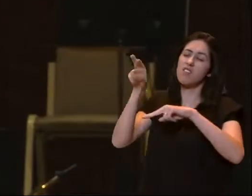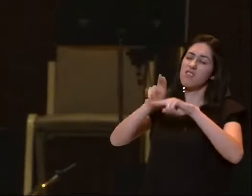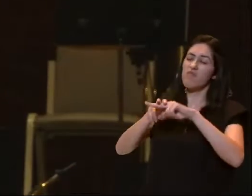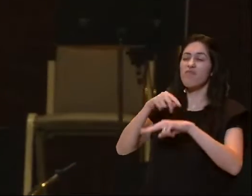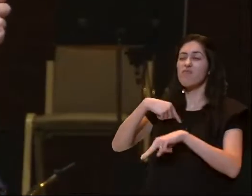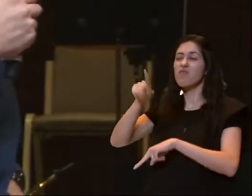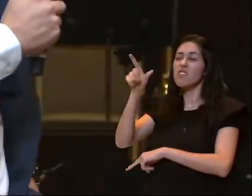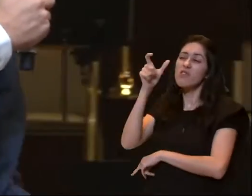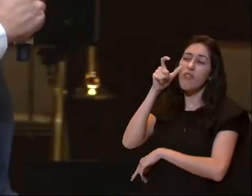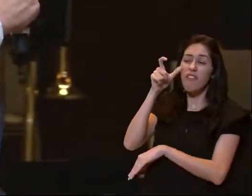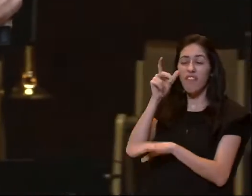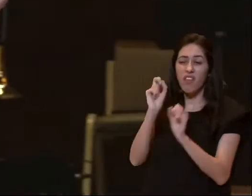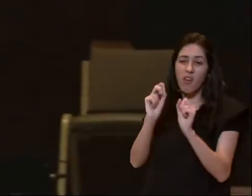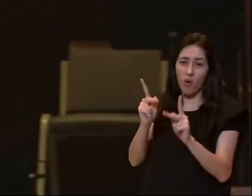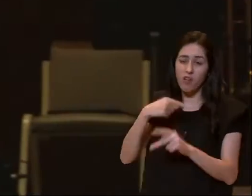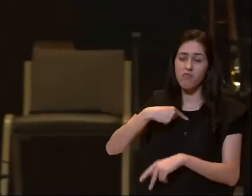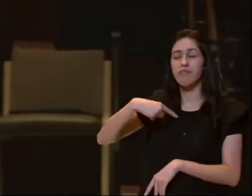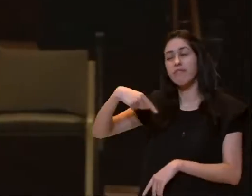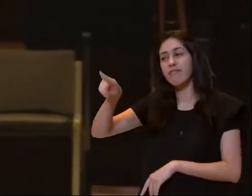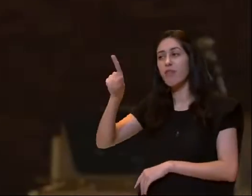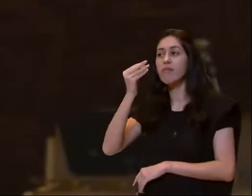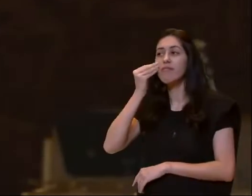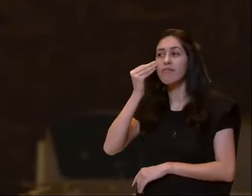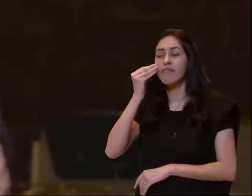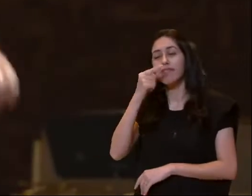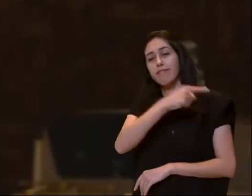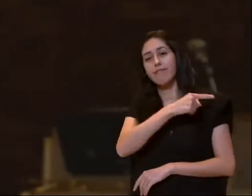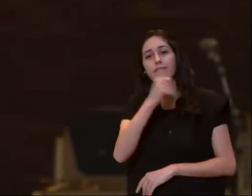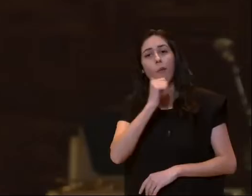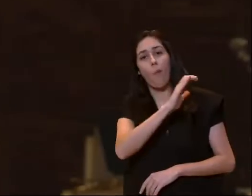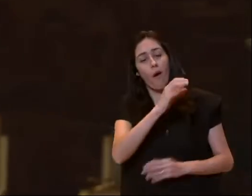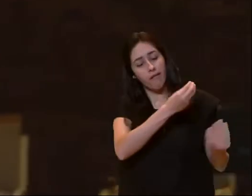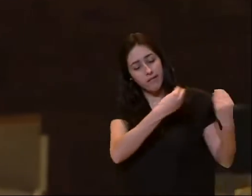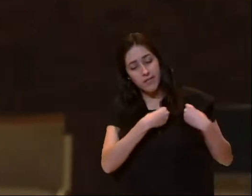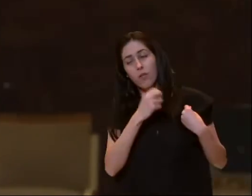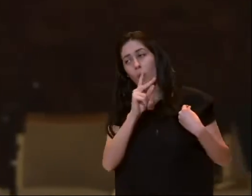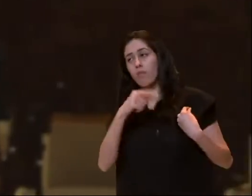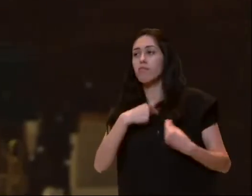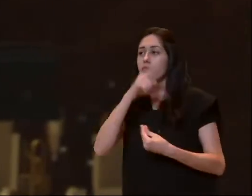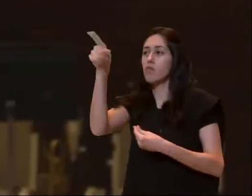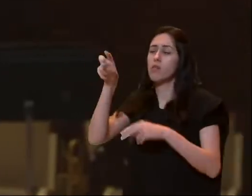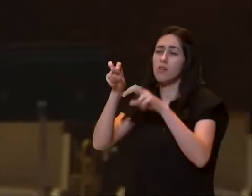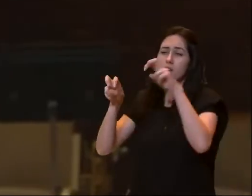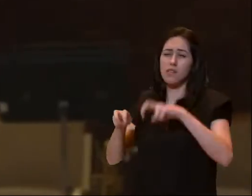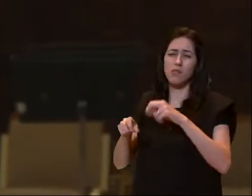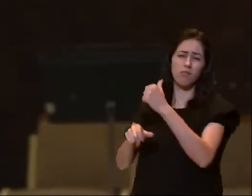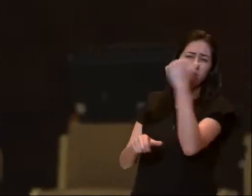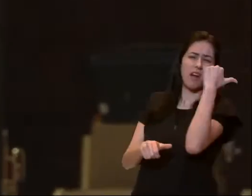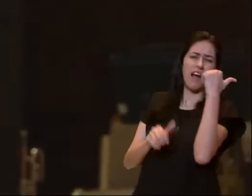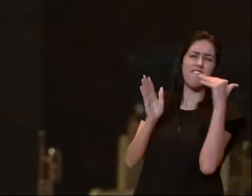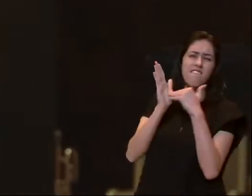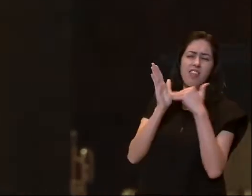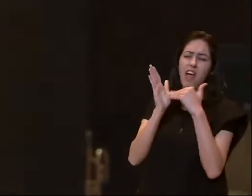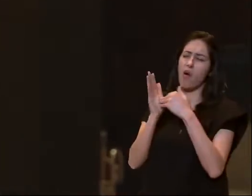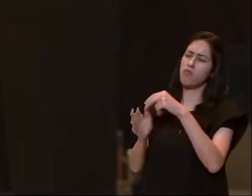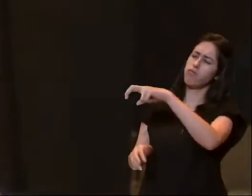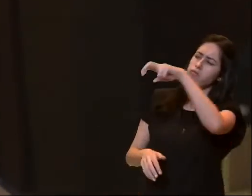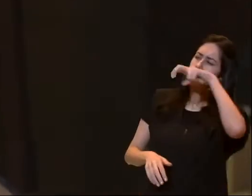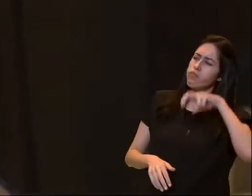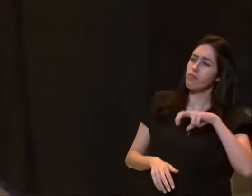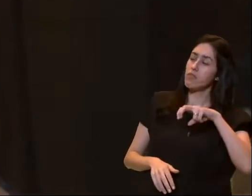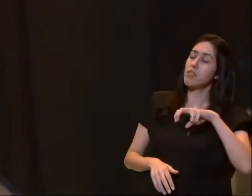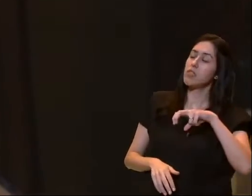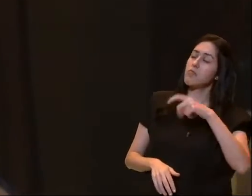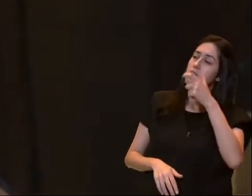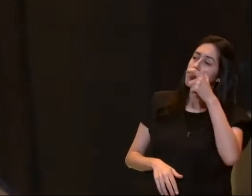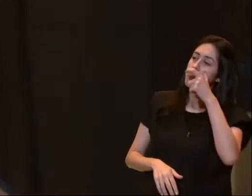pelo menos honrar o recurso que ela investiu na minha vida. Ele estava lá no fundo. E de repente,